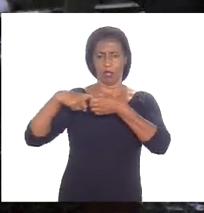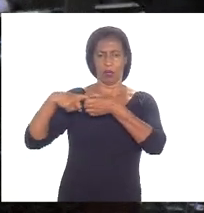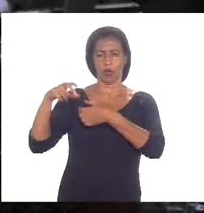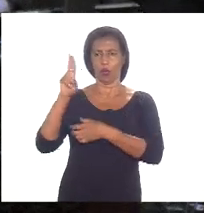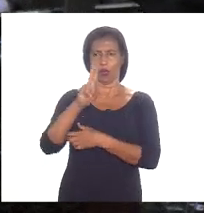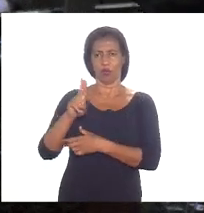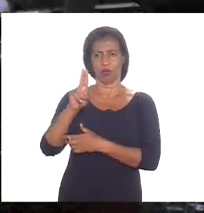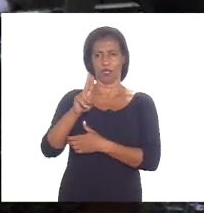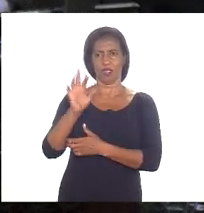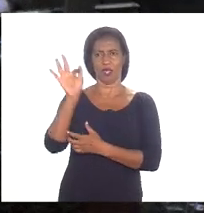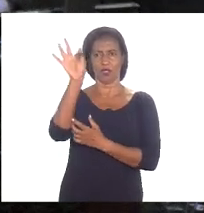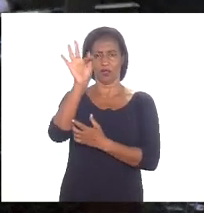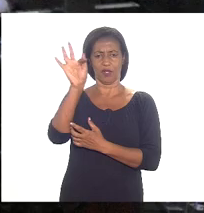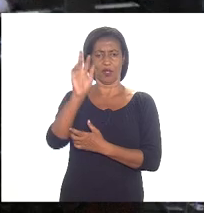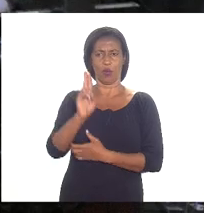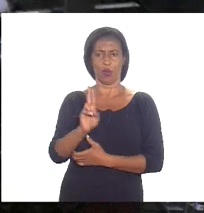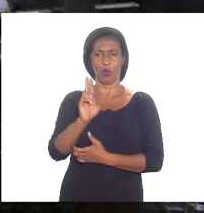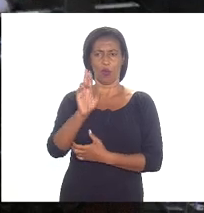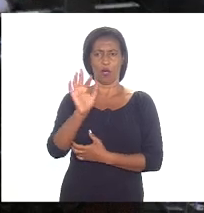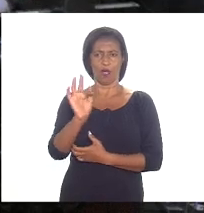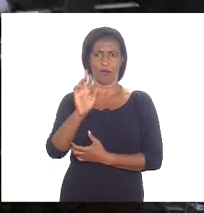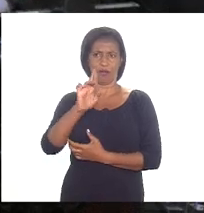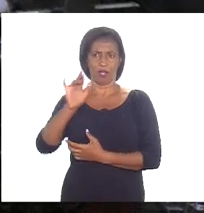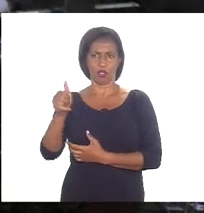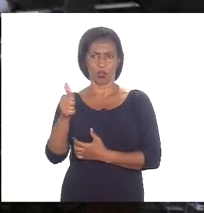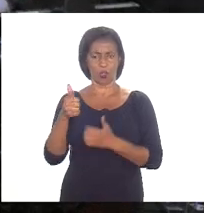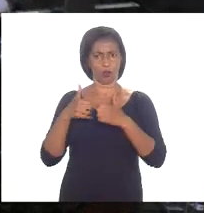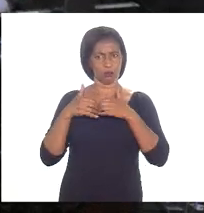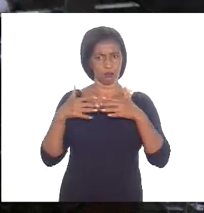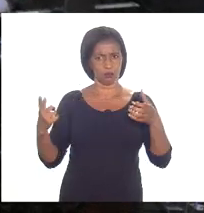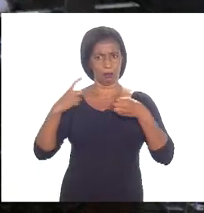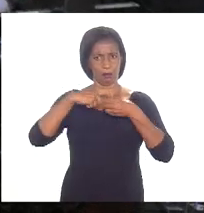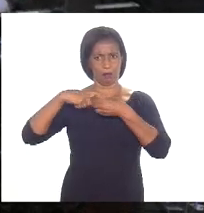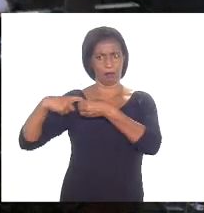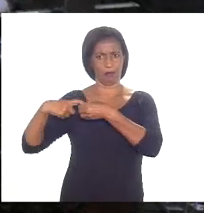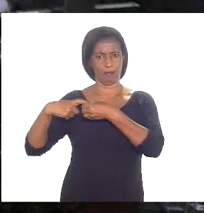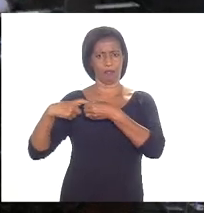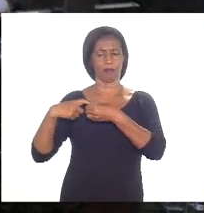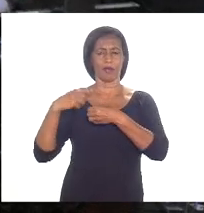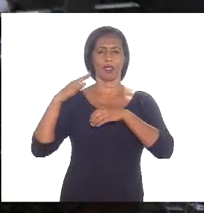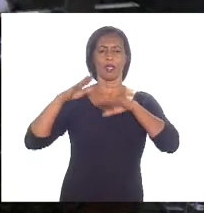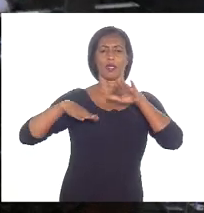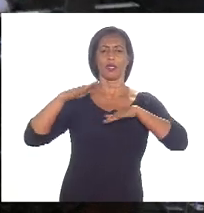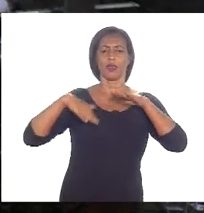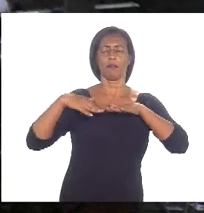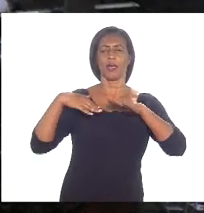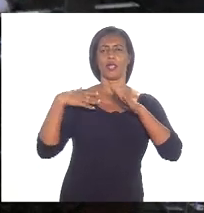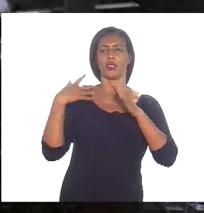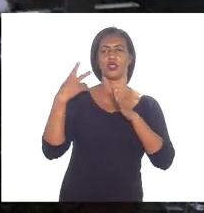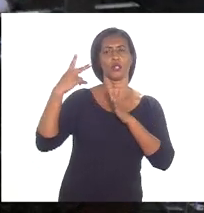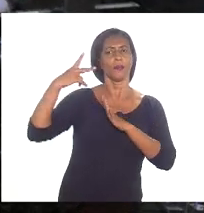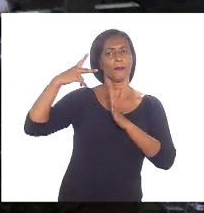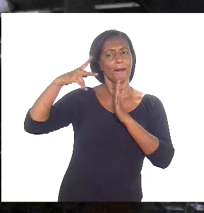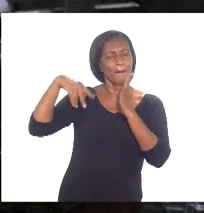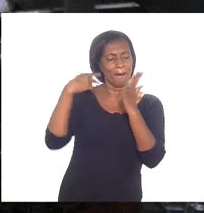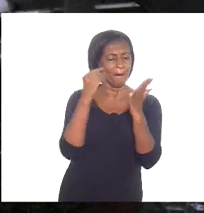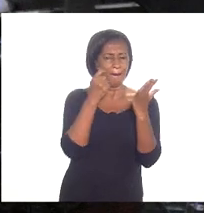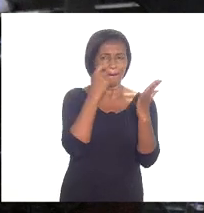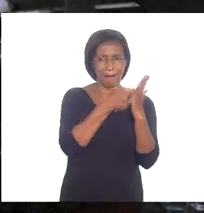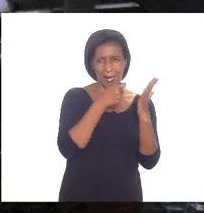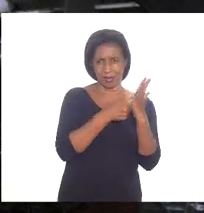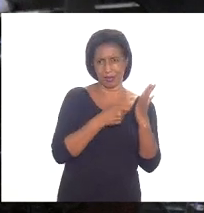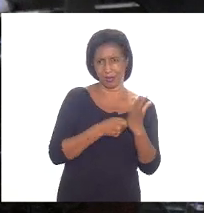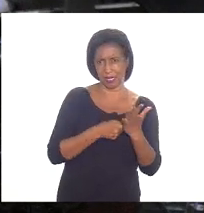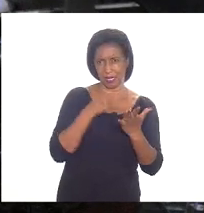Janeiro, UFRJ, para a reabertura do Canecão na forma que menciono. Pendendo de pareceres das comissões de Constituição, Justiça, de Cultura, de Educação,